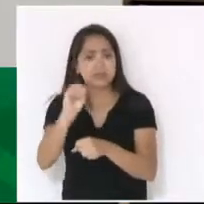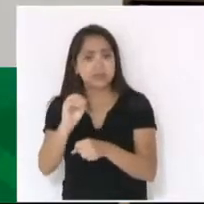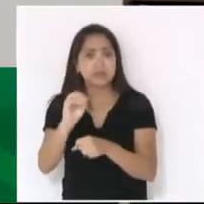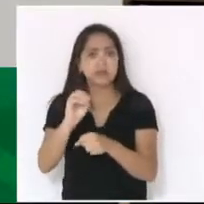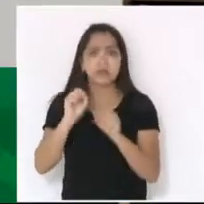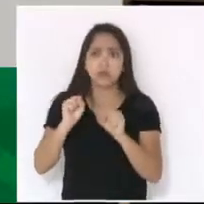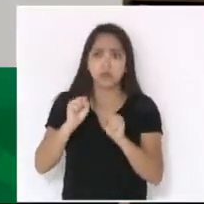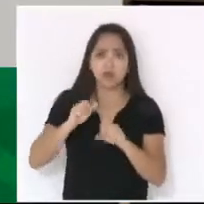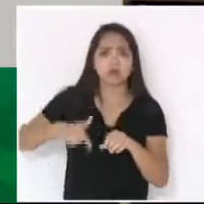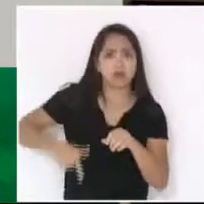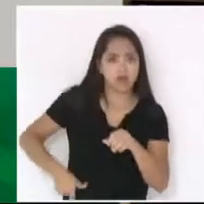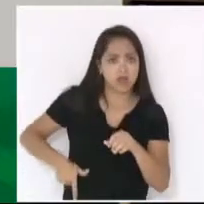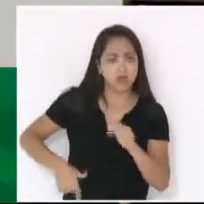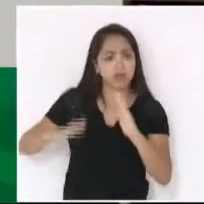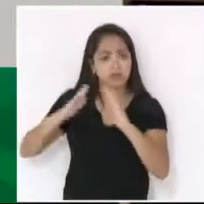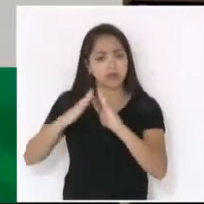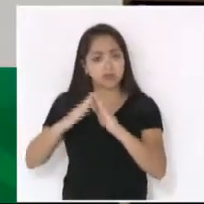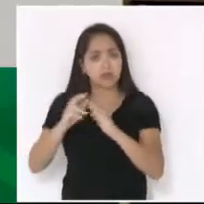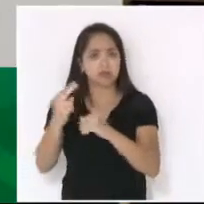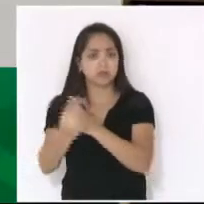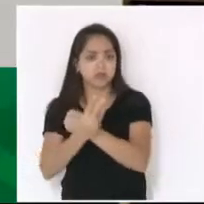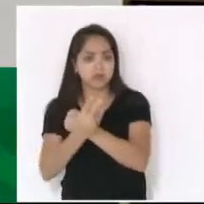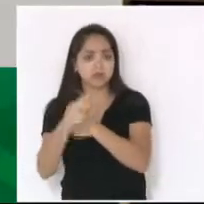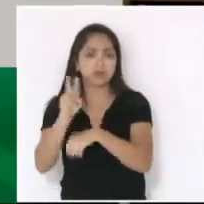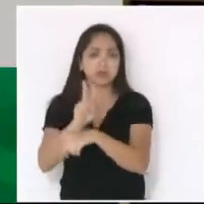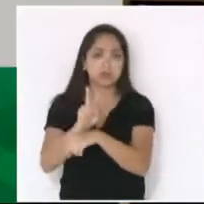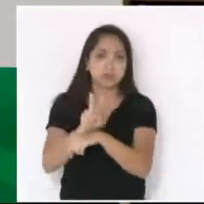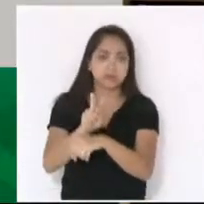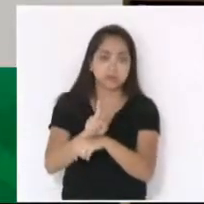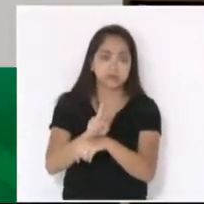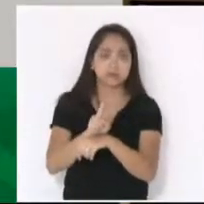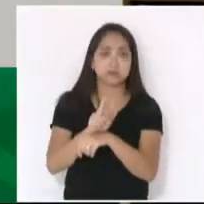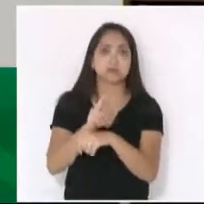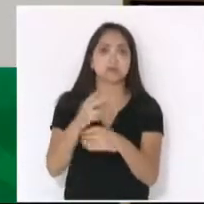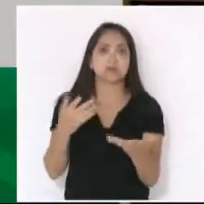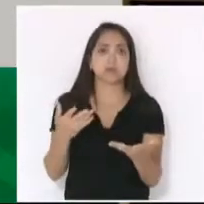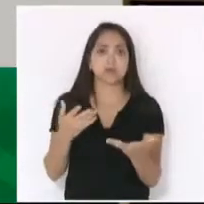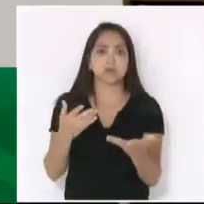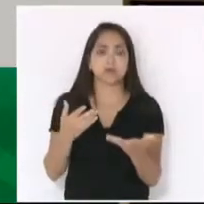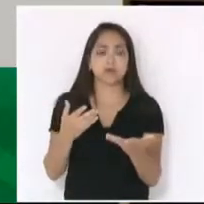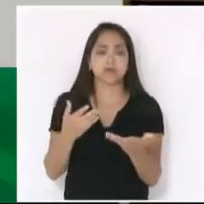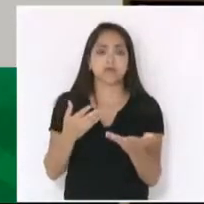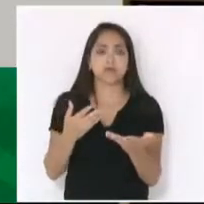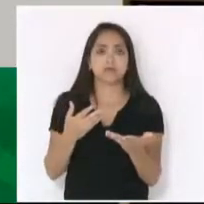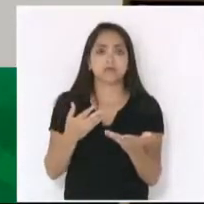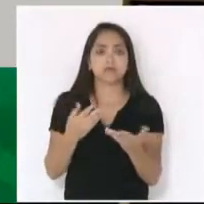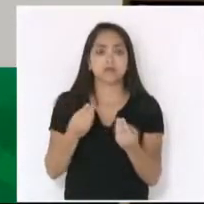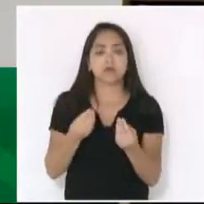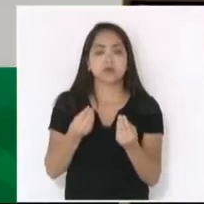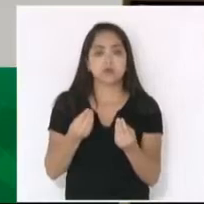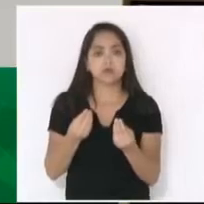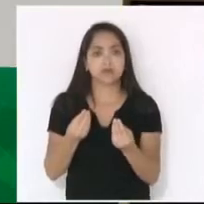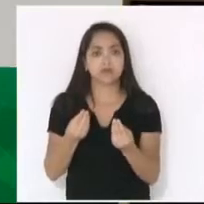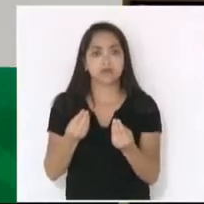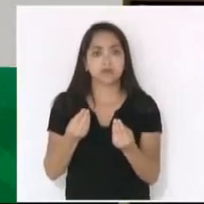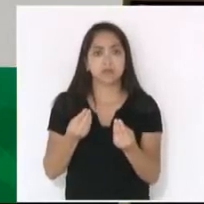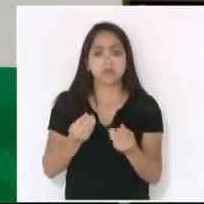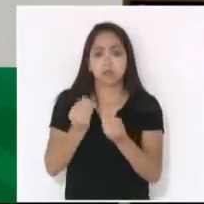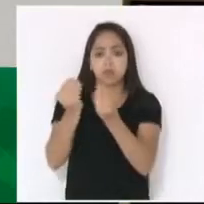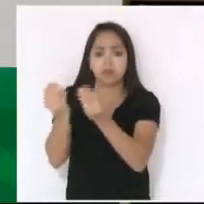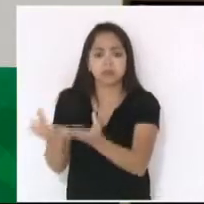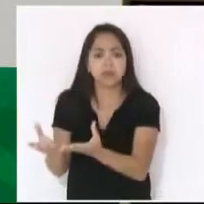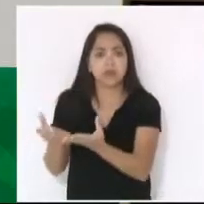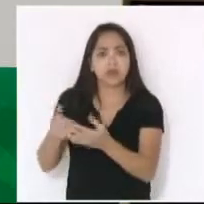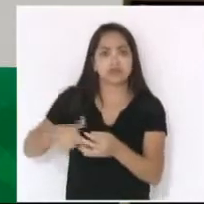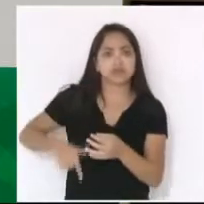Ligar para te proteger porque ele fica todo policial militar e civil não custa Deputado um presente do estado